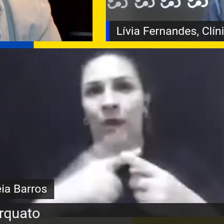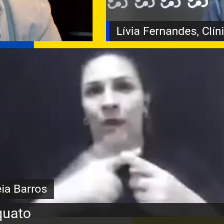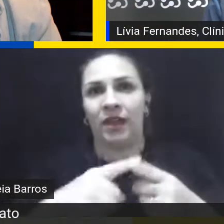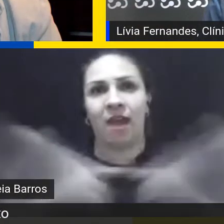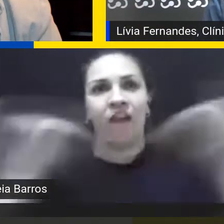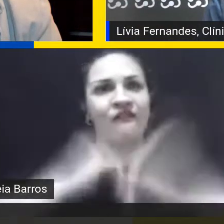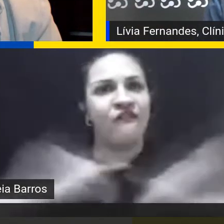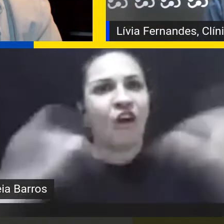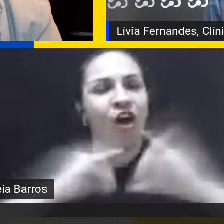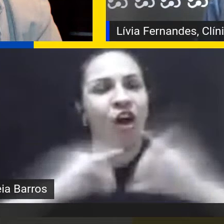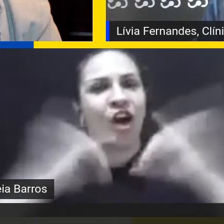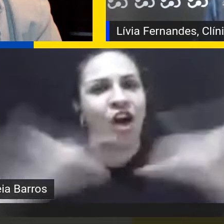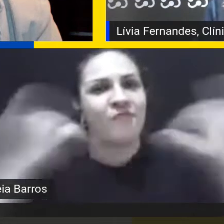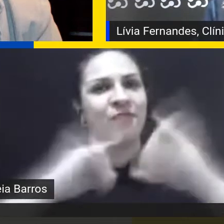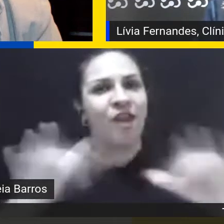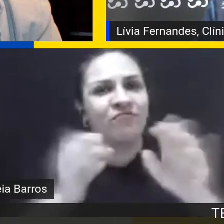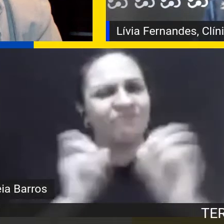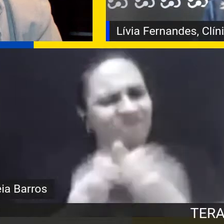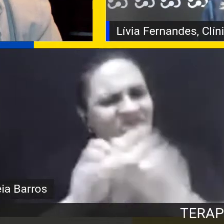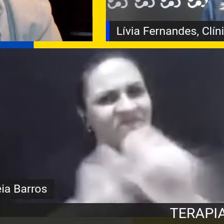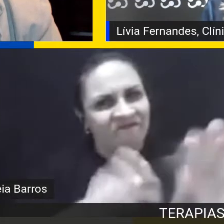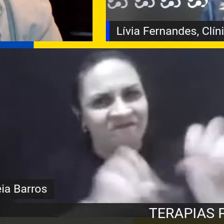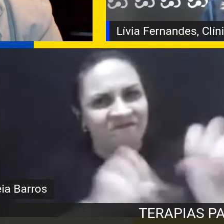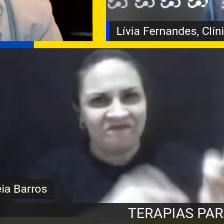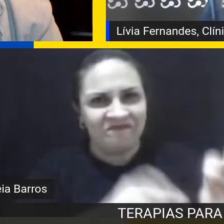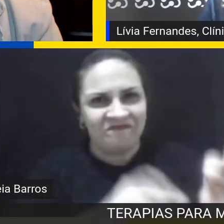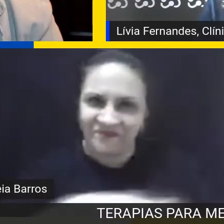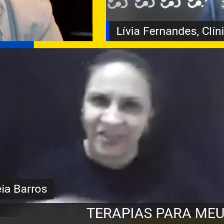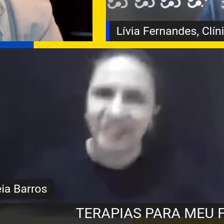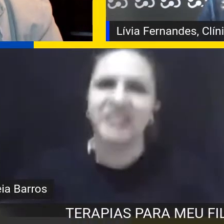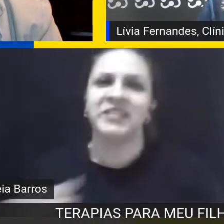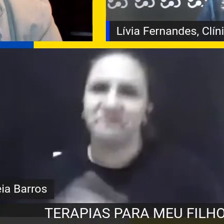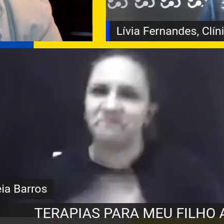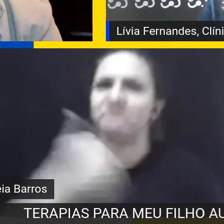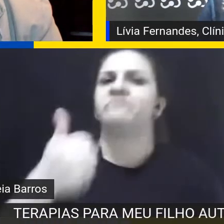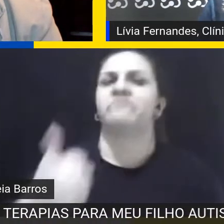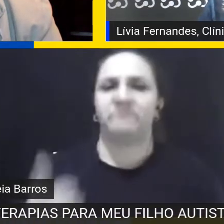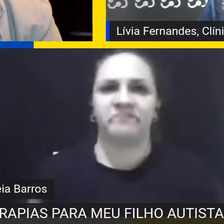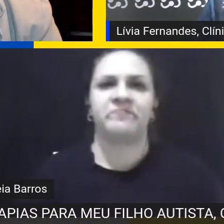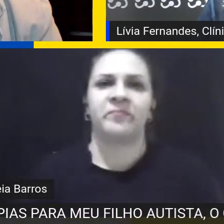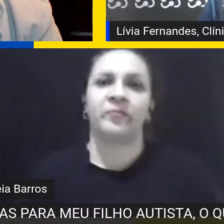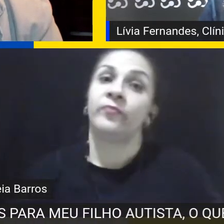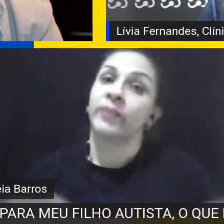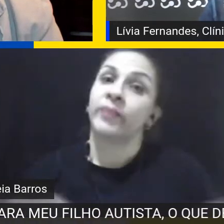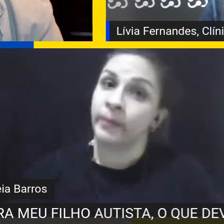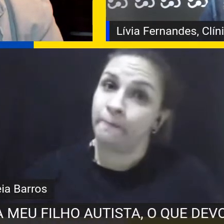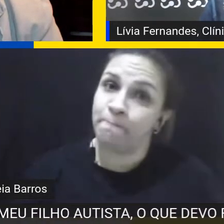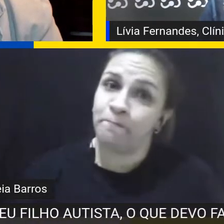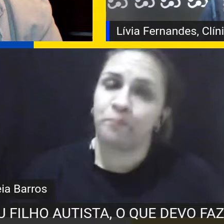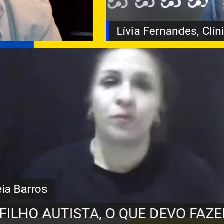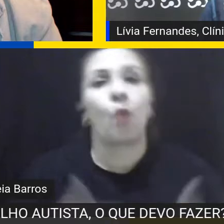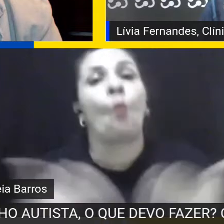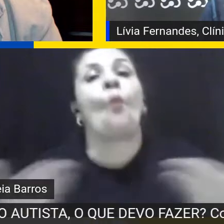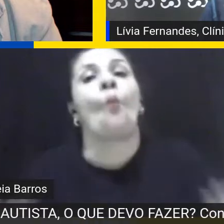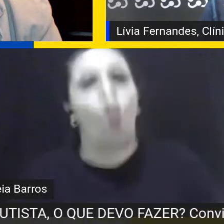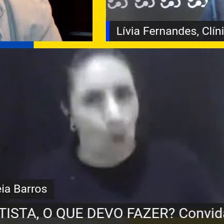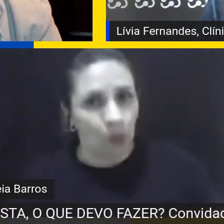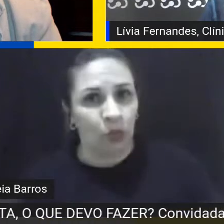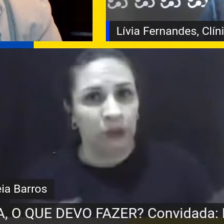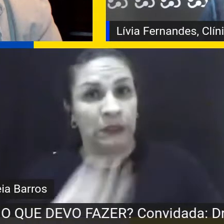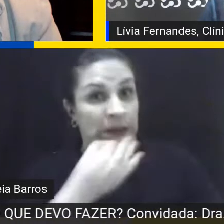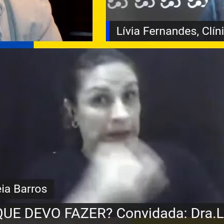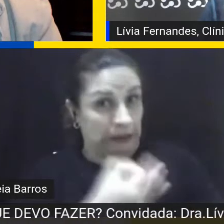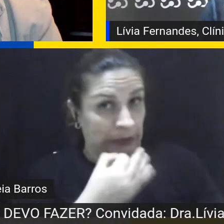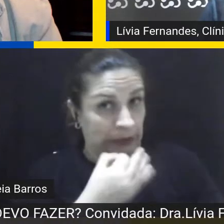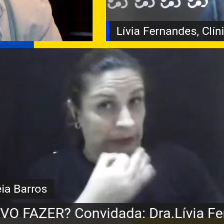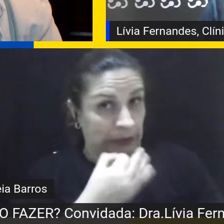informações e ensinamento para essa criança, né? Então, assim, qual é, e que eu acho muito importante que a gente